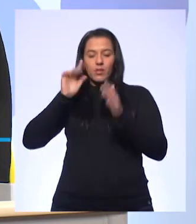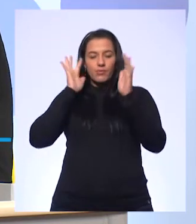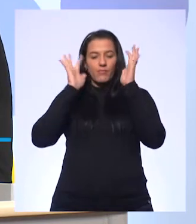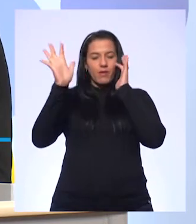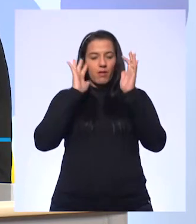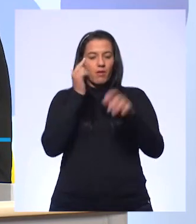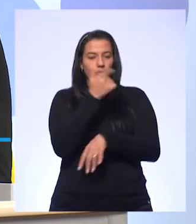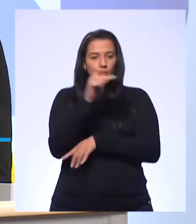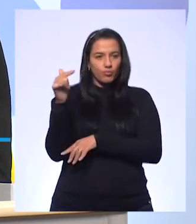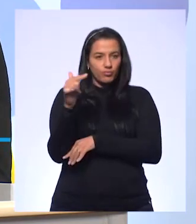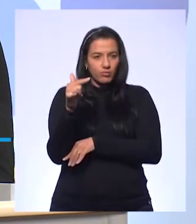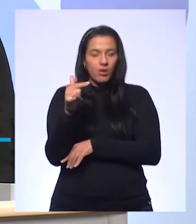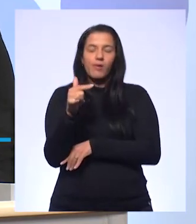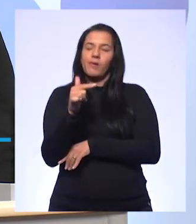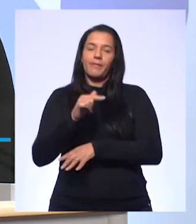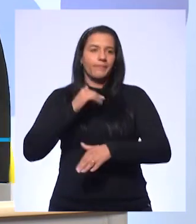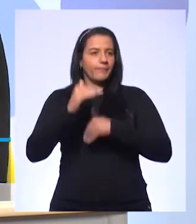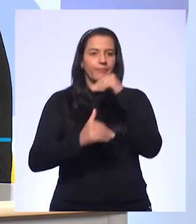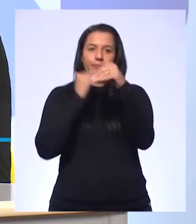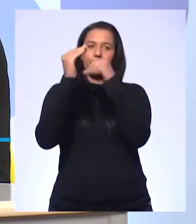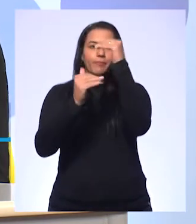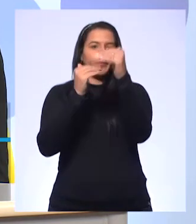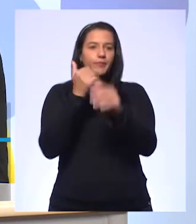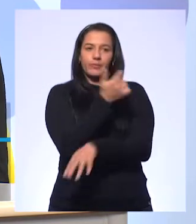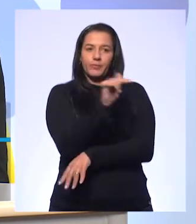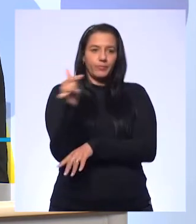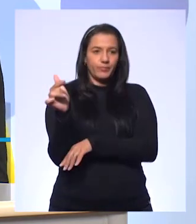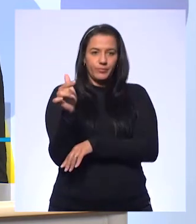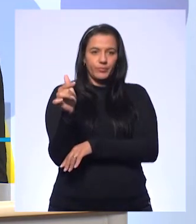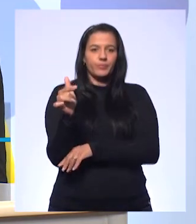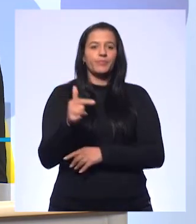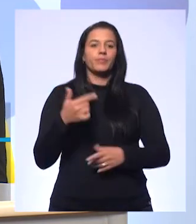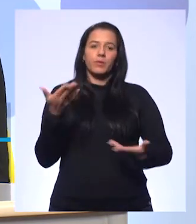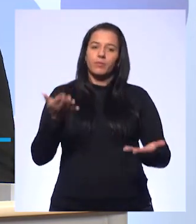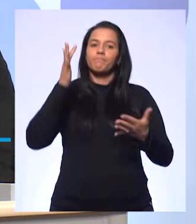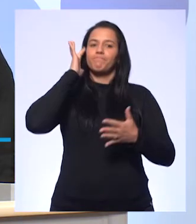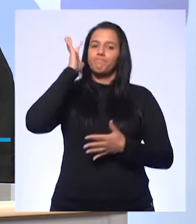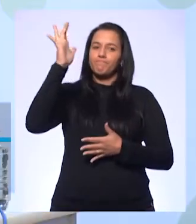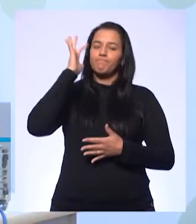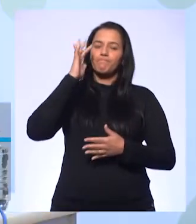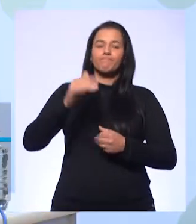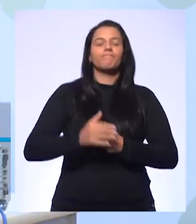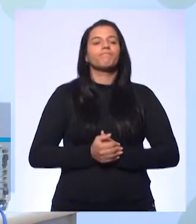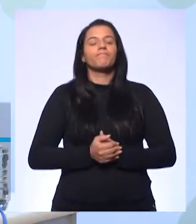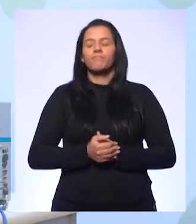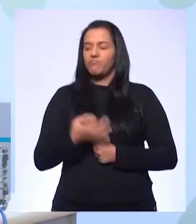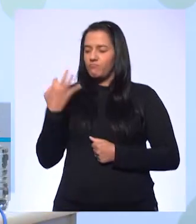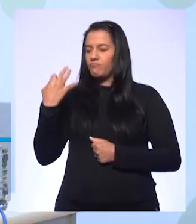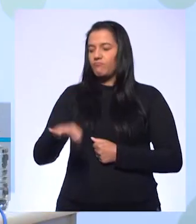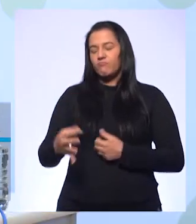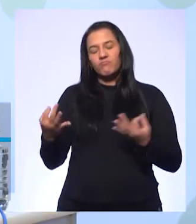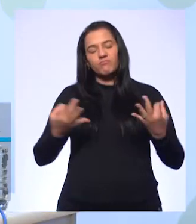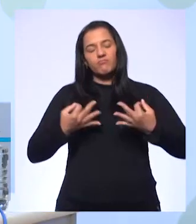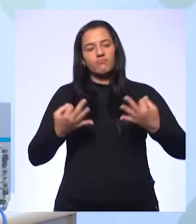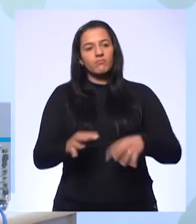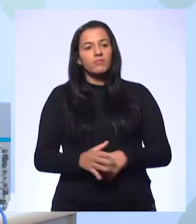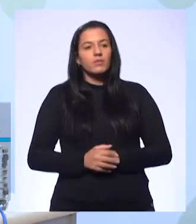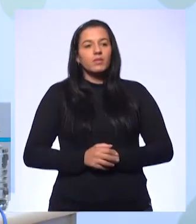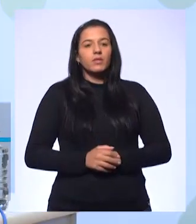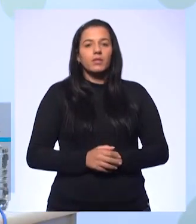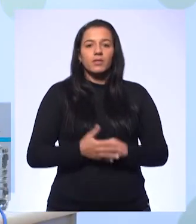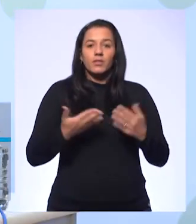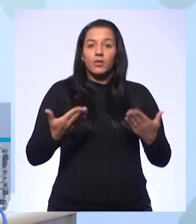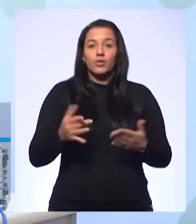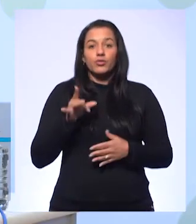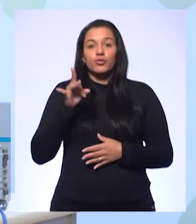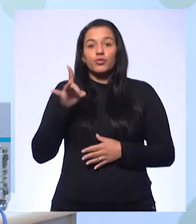eles não tivessem se desenvolvido aí como uma das grandes civilizações do mundo antigo. Perfeito. Então, quer dizer, também não foi só a eficiência